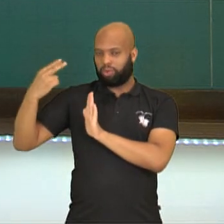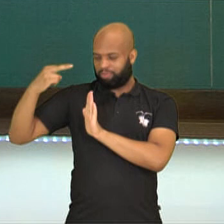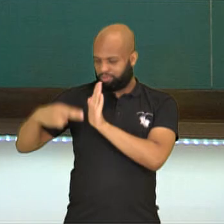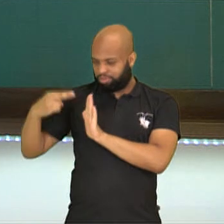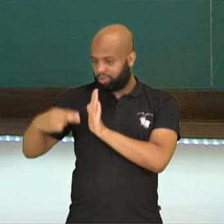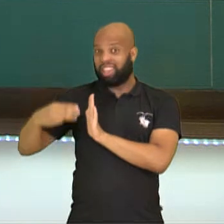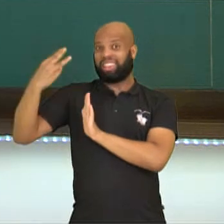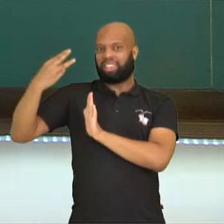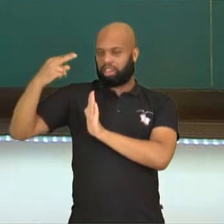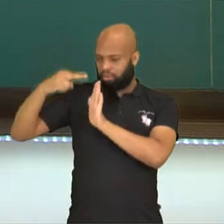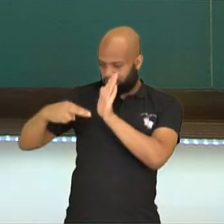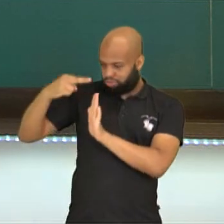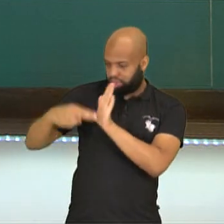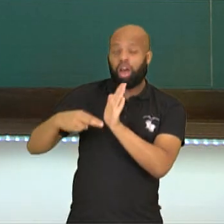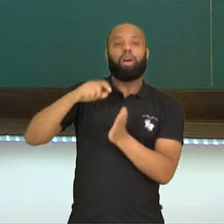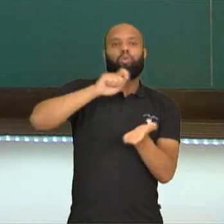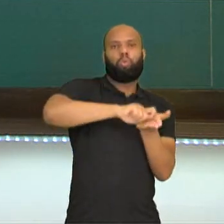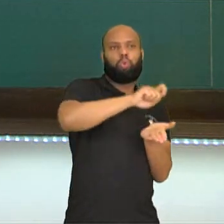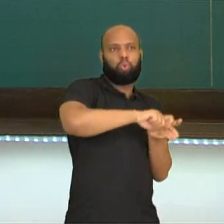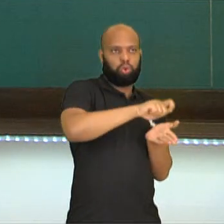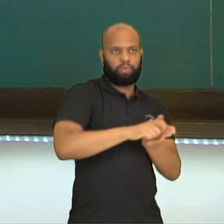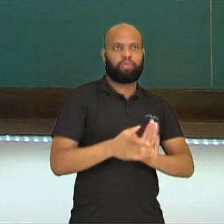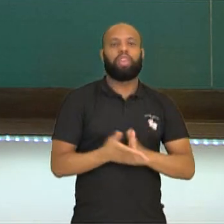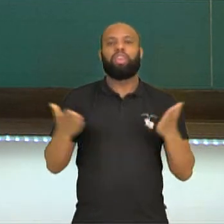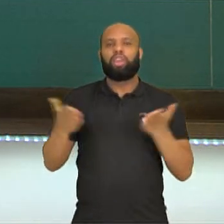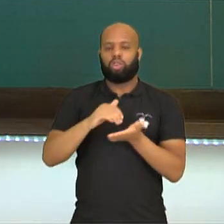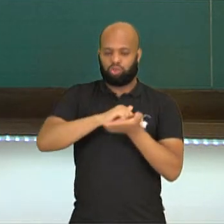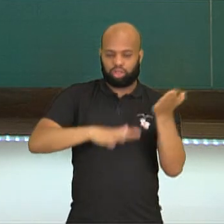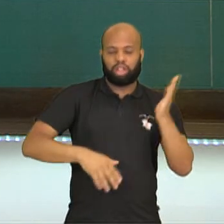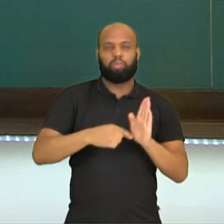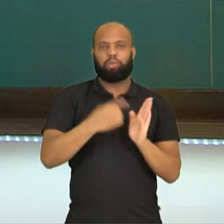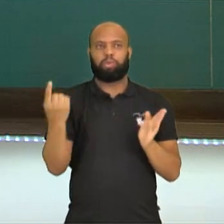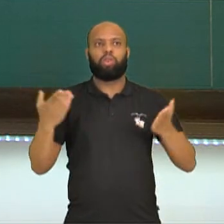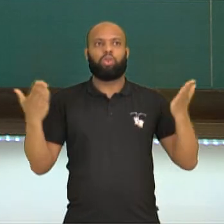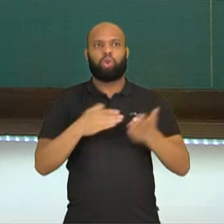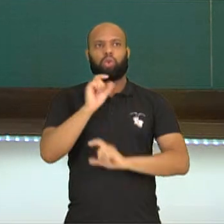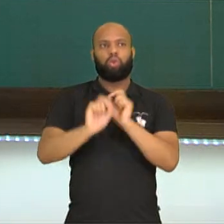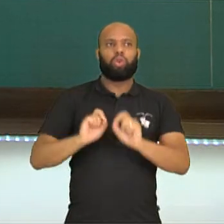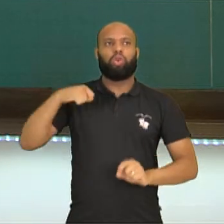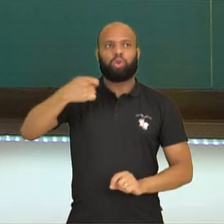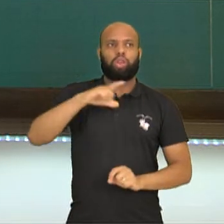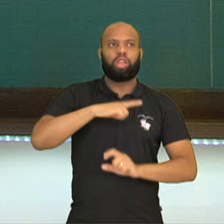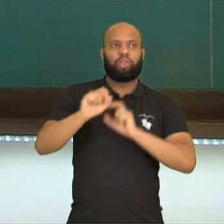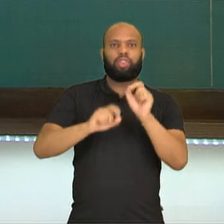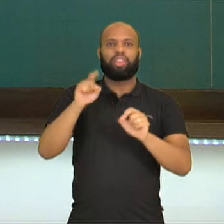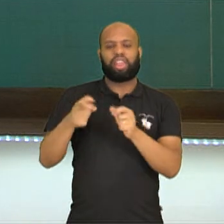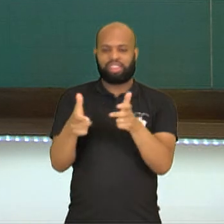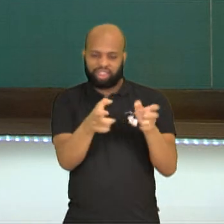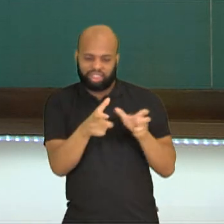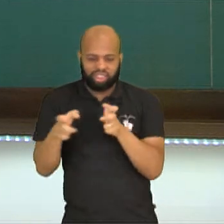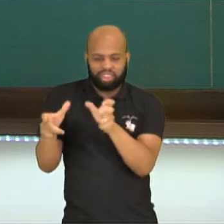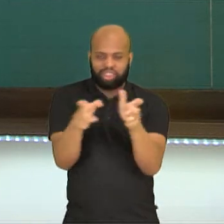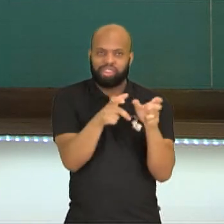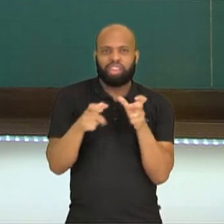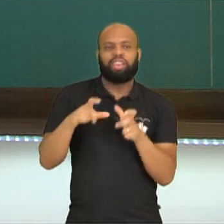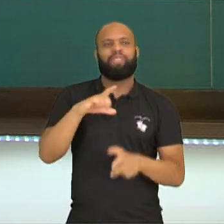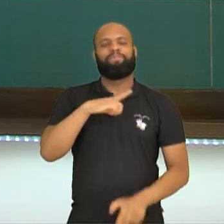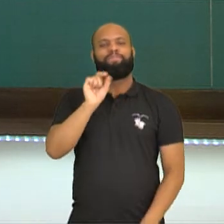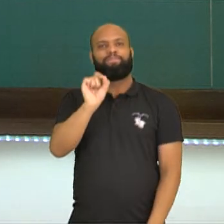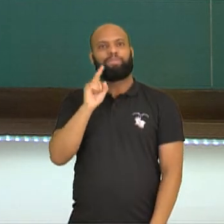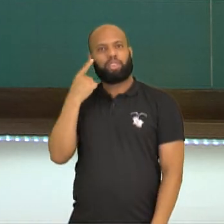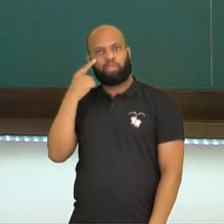as leituras depois da primeira leitura, né? Nossa primeira atividade de hoje se debruça sobre o universo dos games, né?